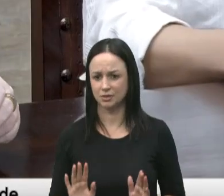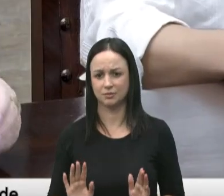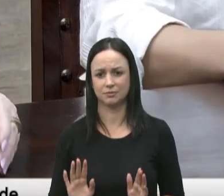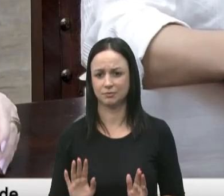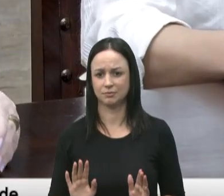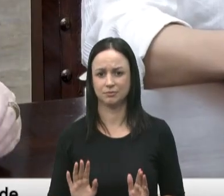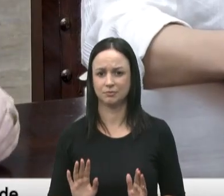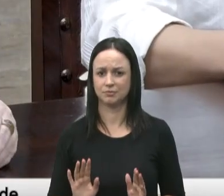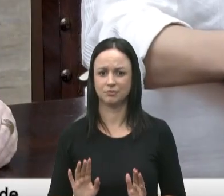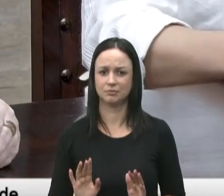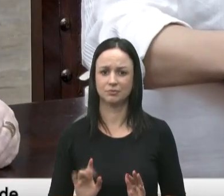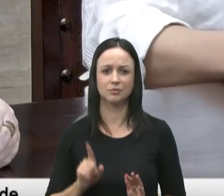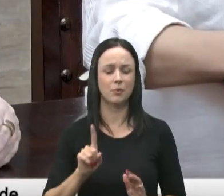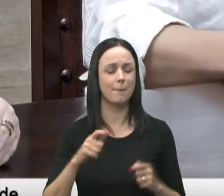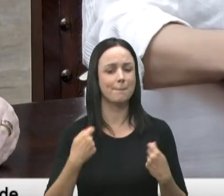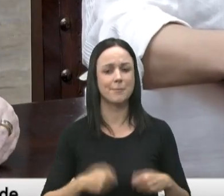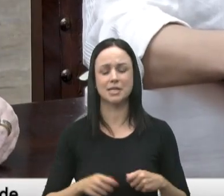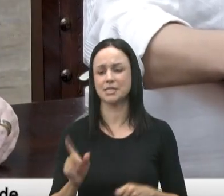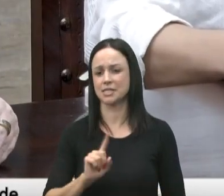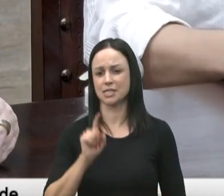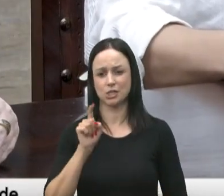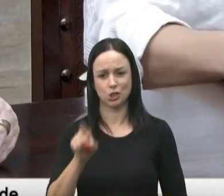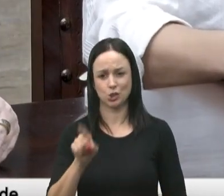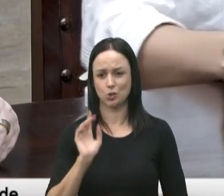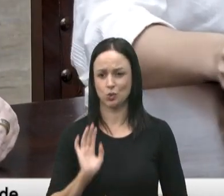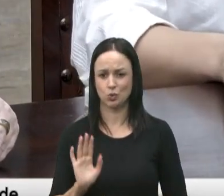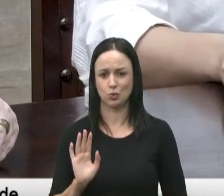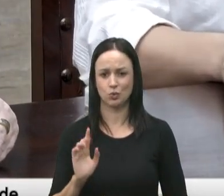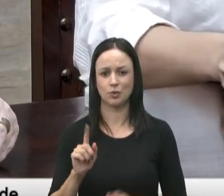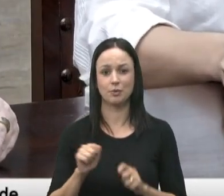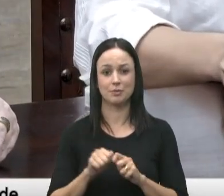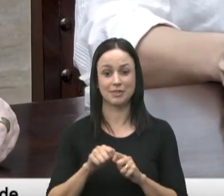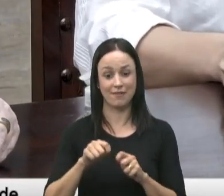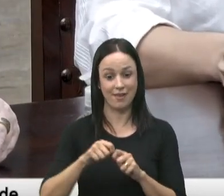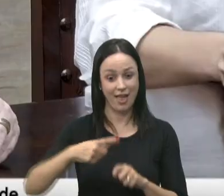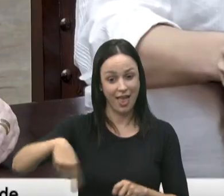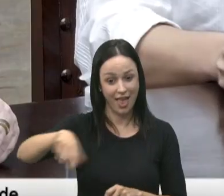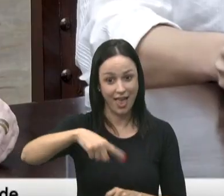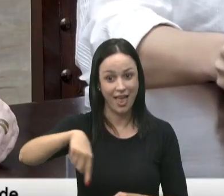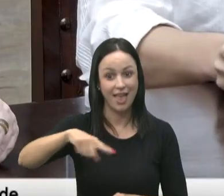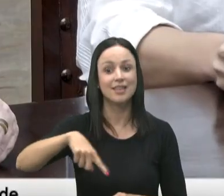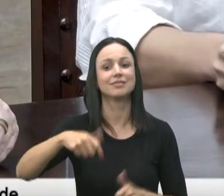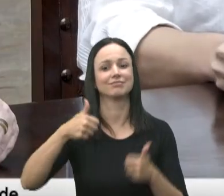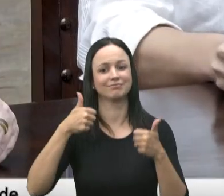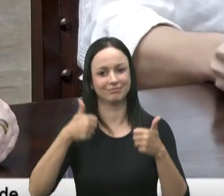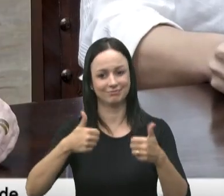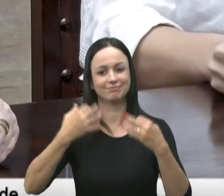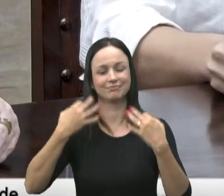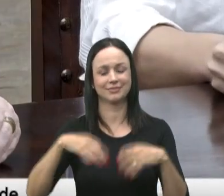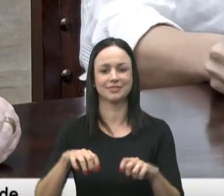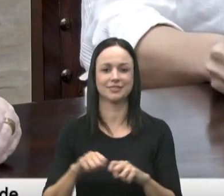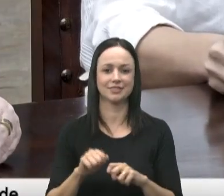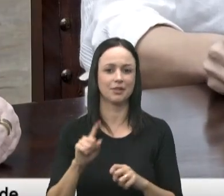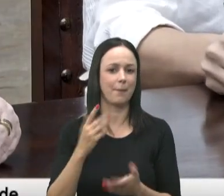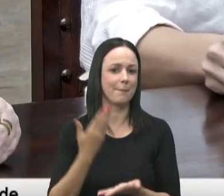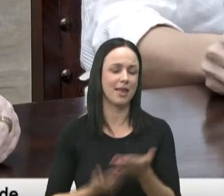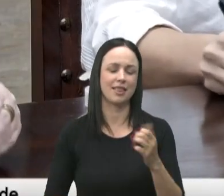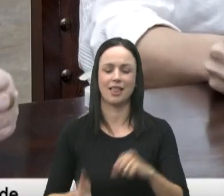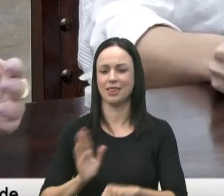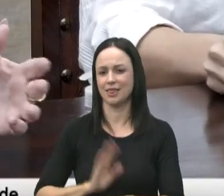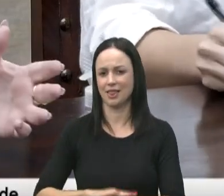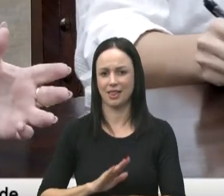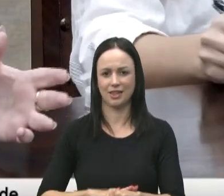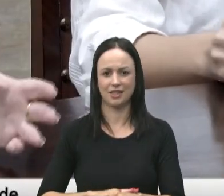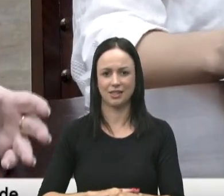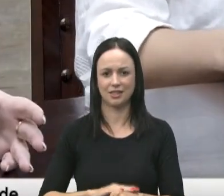Não é disso que nós precisamos fazer isto que nós estamos fazendo. Não dá para perder tempo com